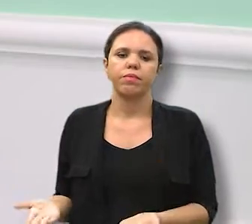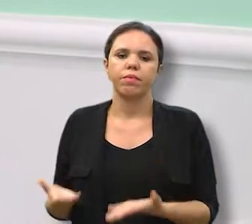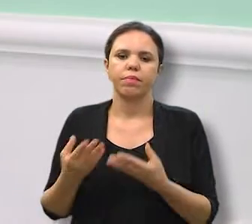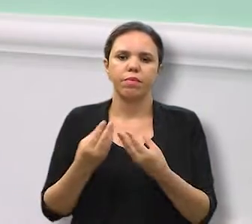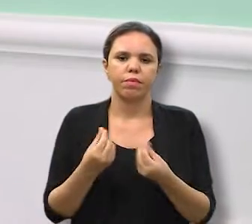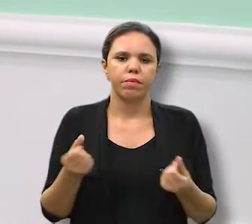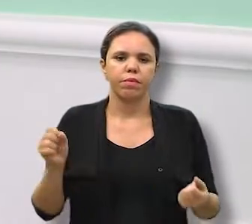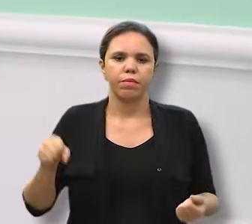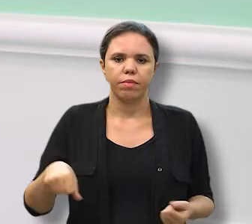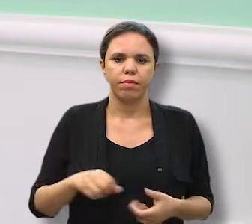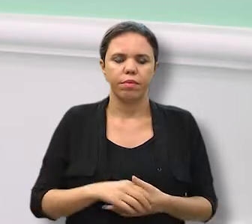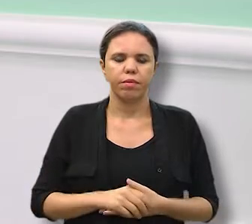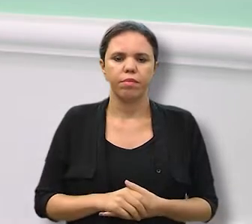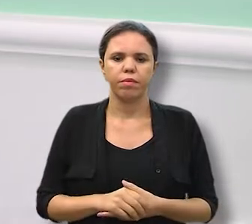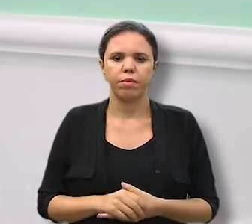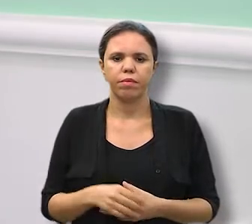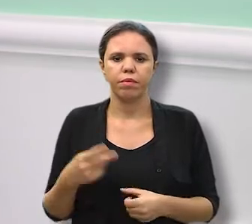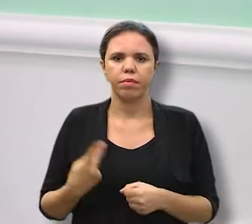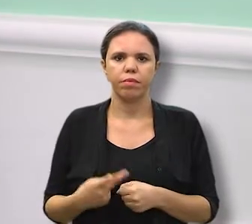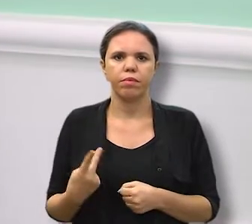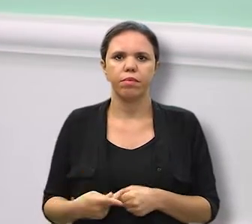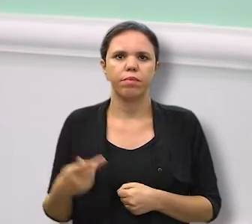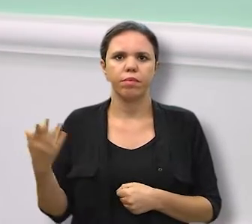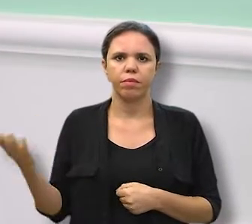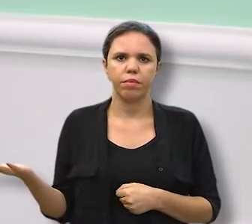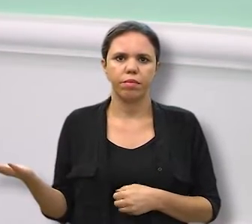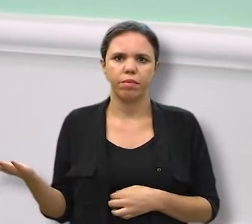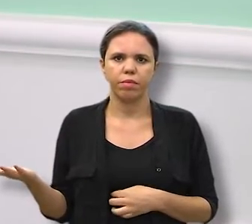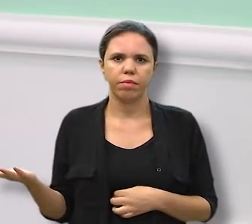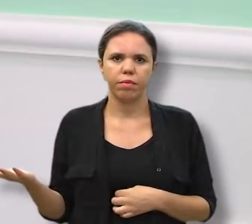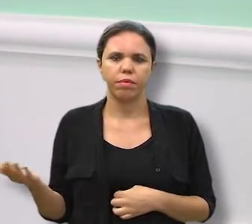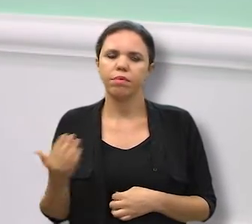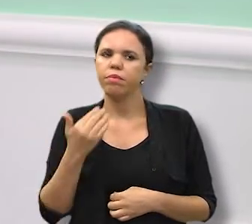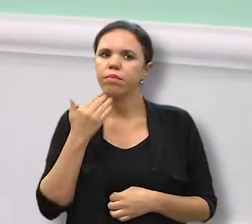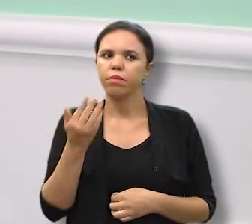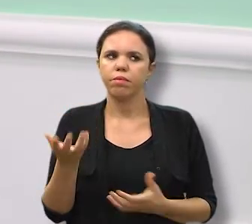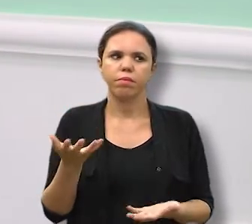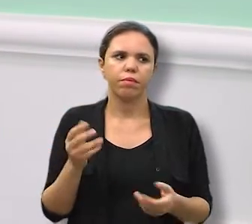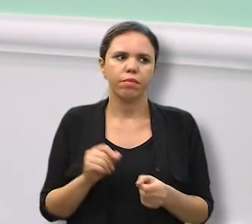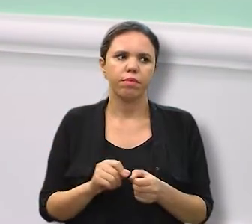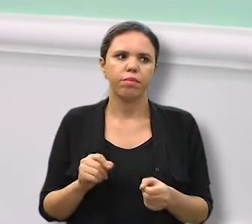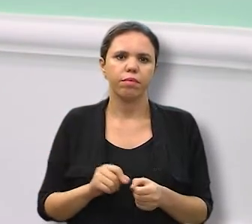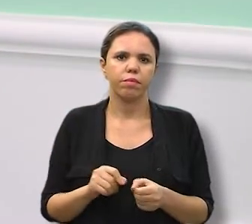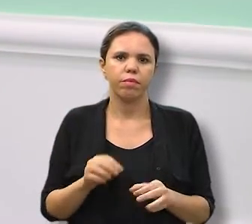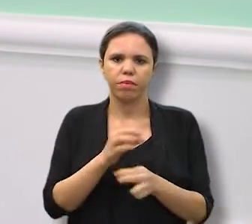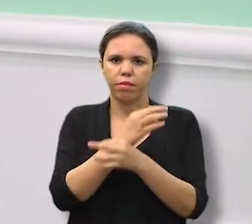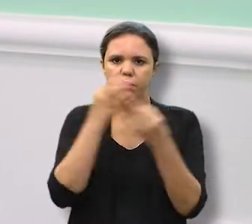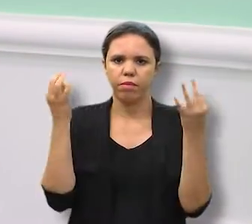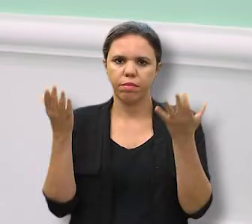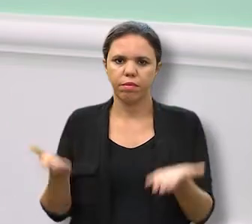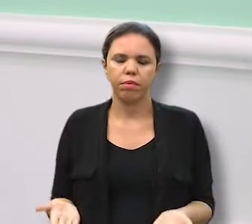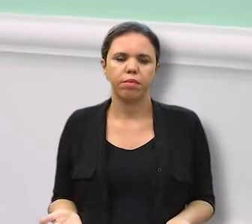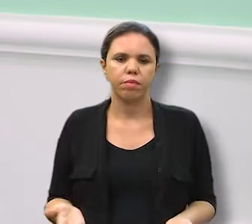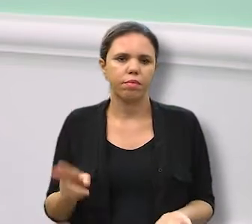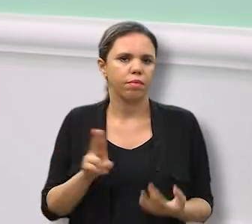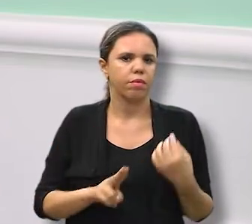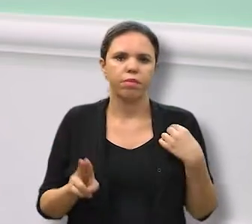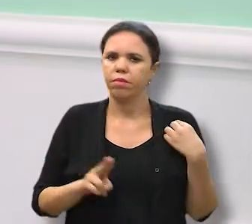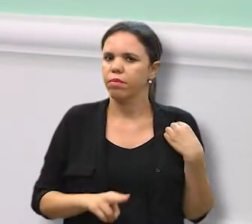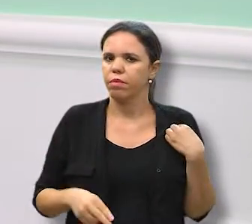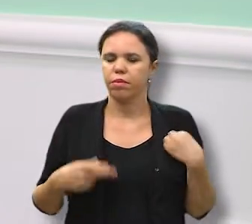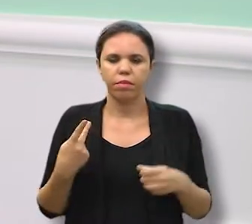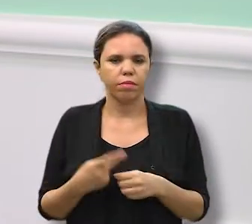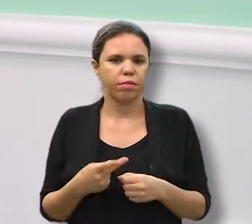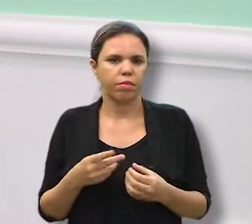qualidade. Sim, na qualidade do produto. É, não adianta você querer fazer um excelente pudim se você não usar produtos